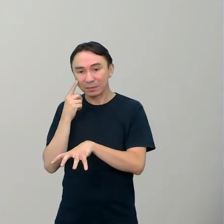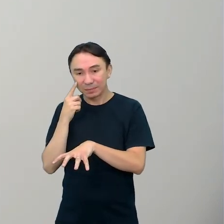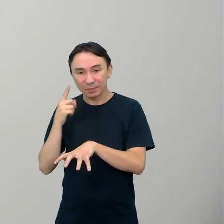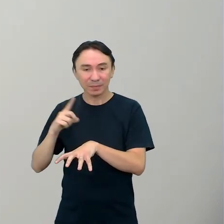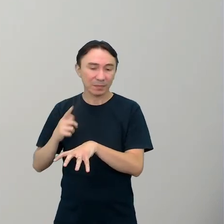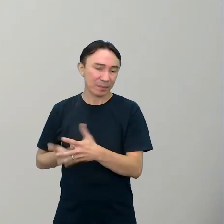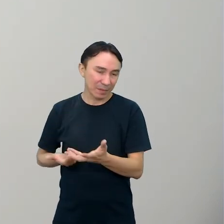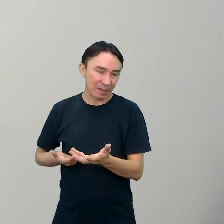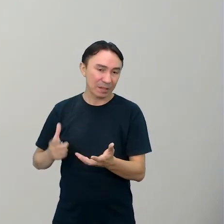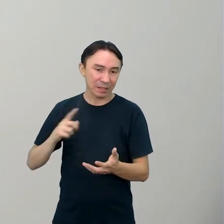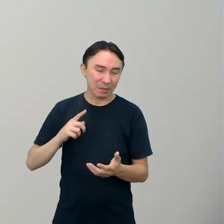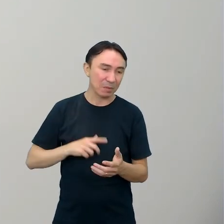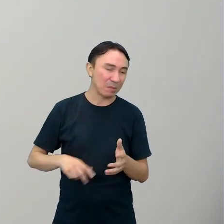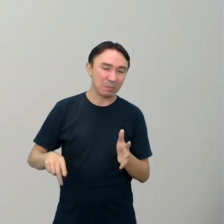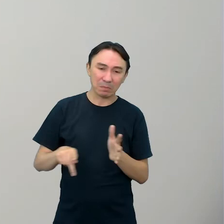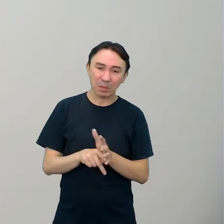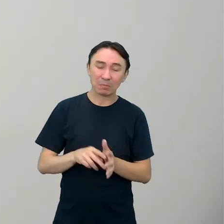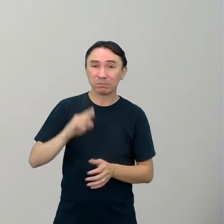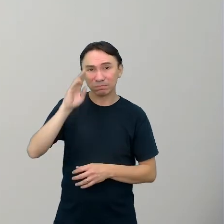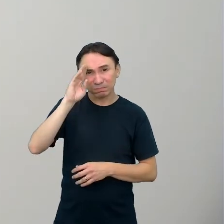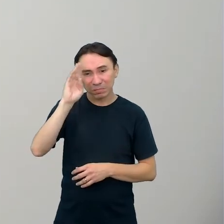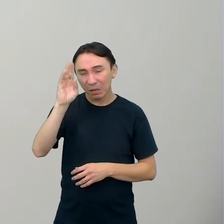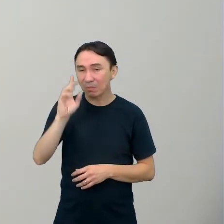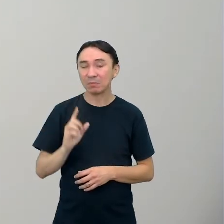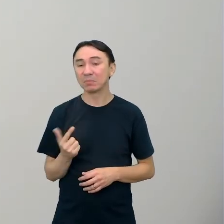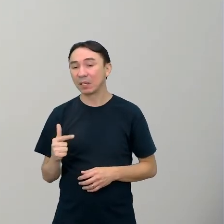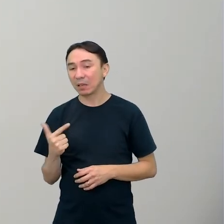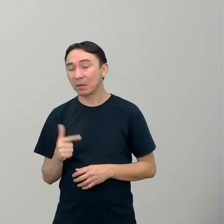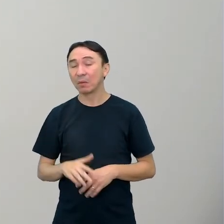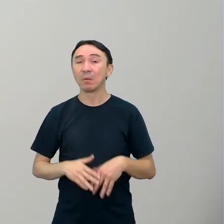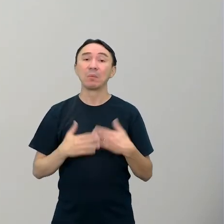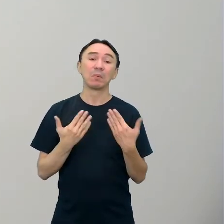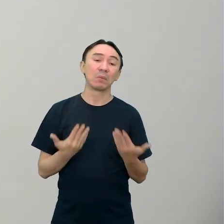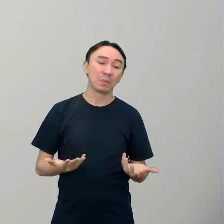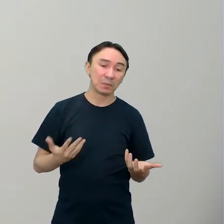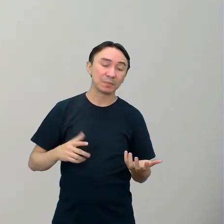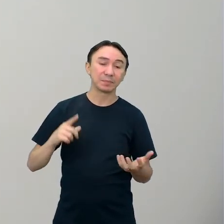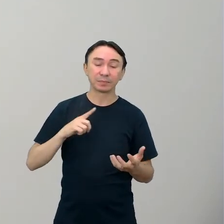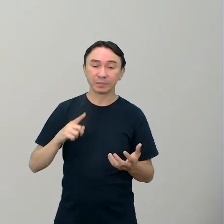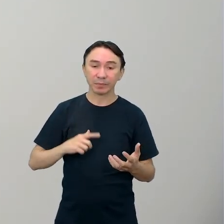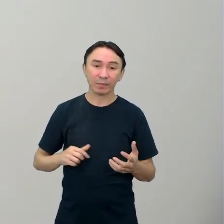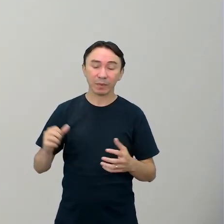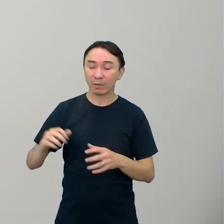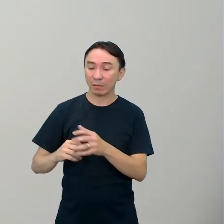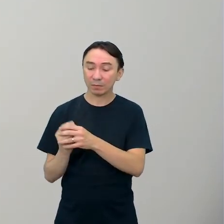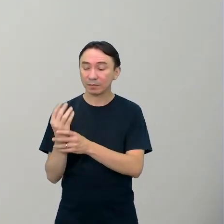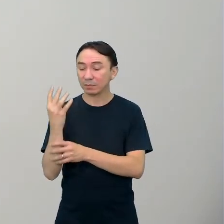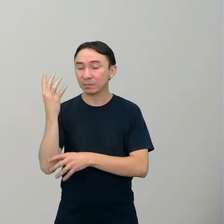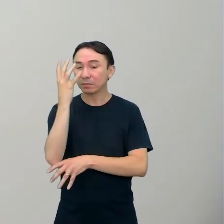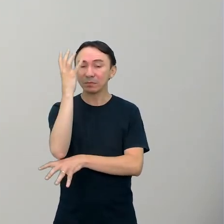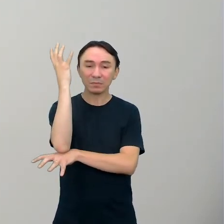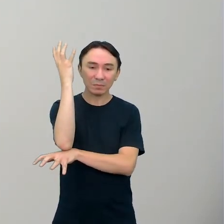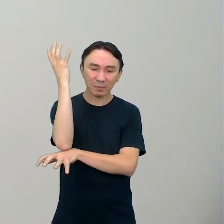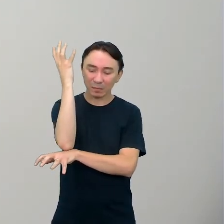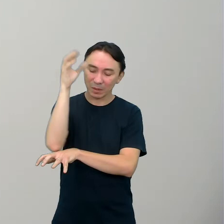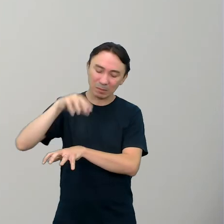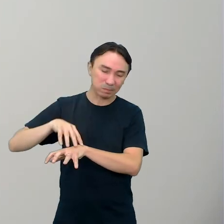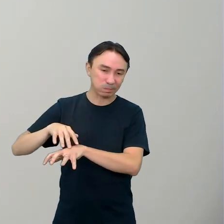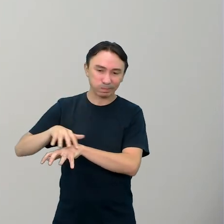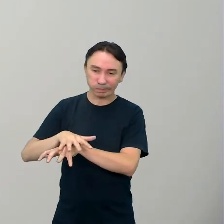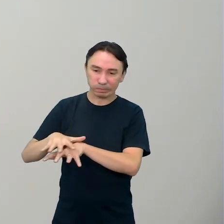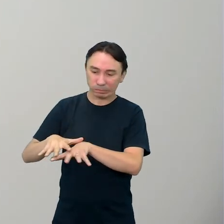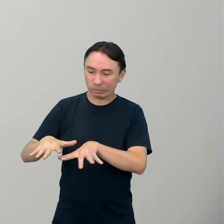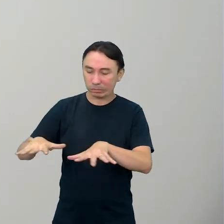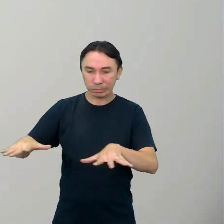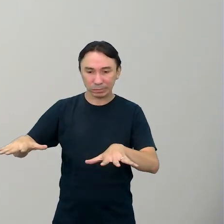raiz principal, né? Ou se, por exemplo, existe aquela árvore que tem, por exemplo, uma raiz principal, que a gente